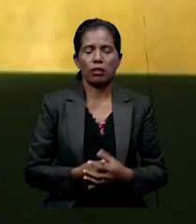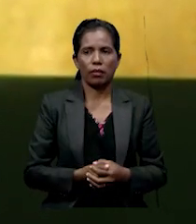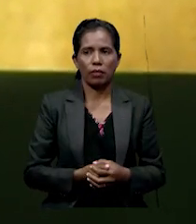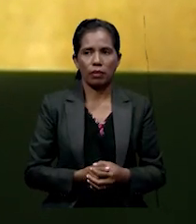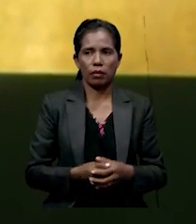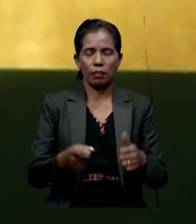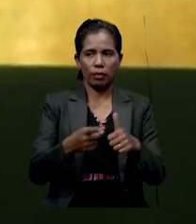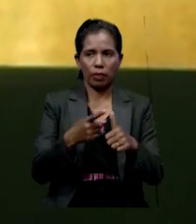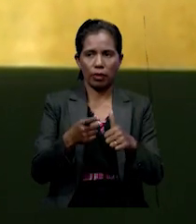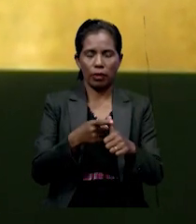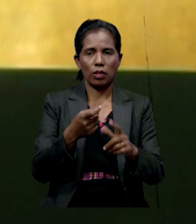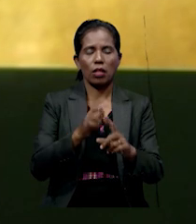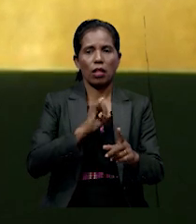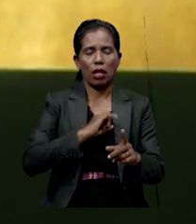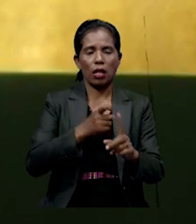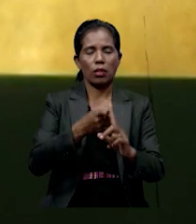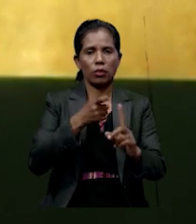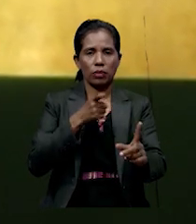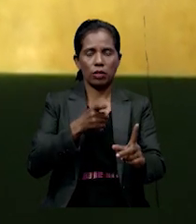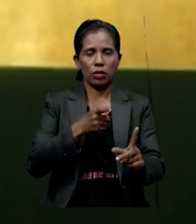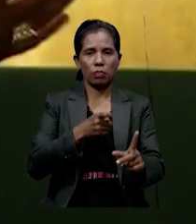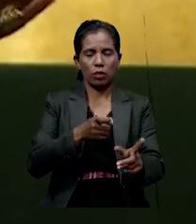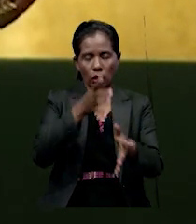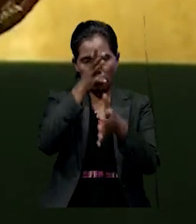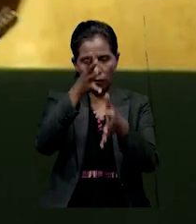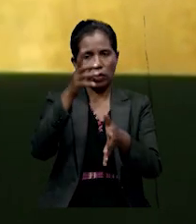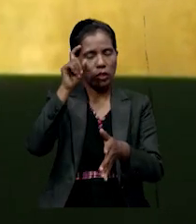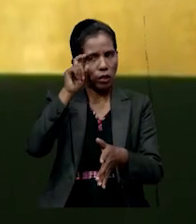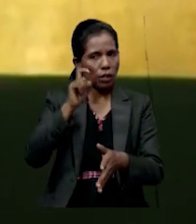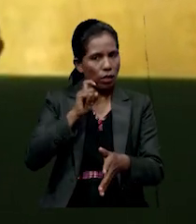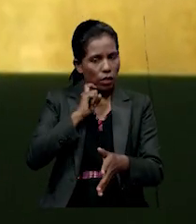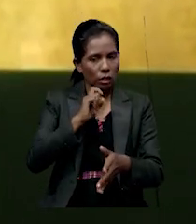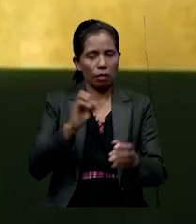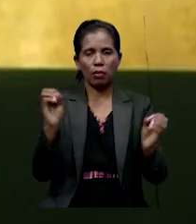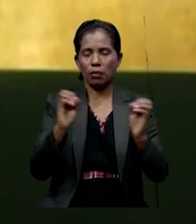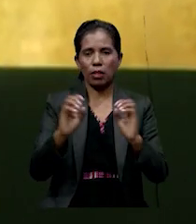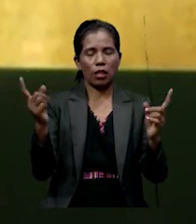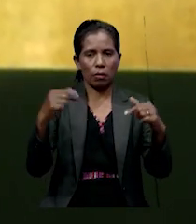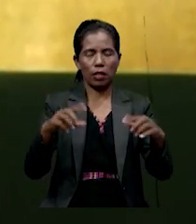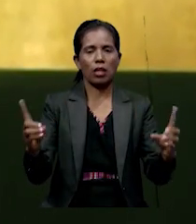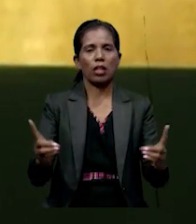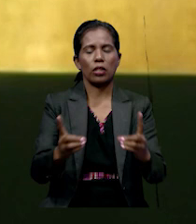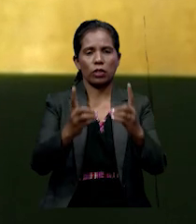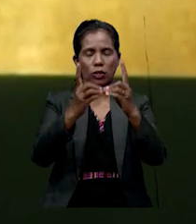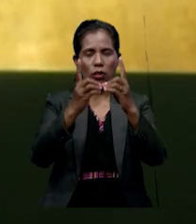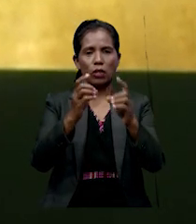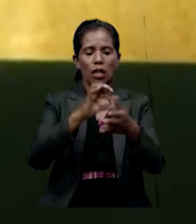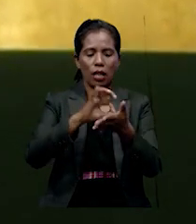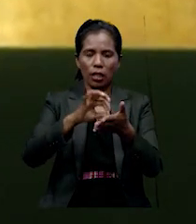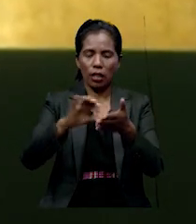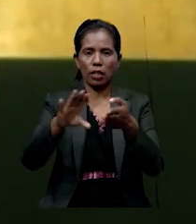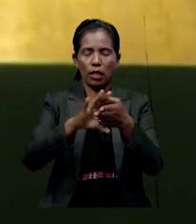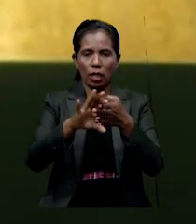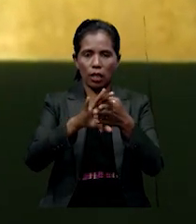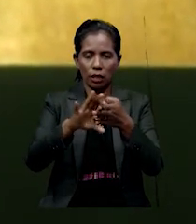Primeiro felicitação ni hau simu, hose abonana, mas que fisicamente ni ala mai asur, ma bini akere ni karta ida,